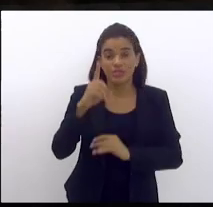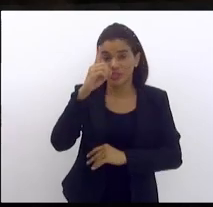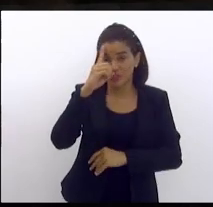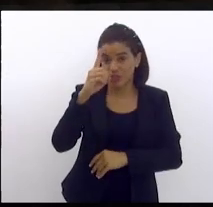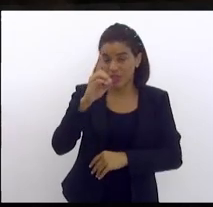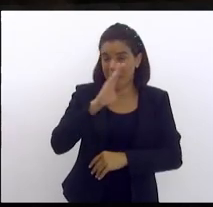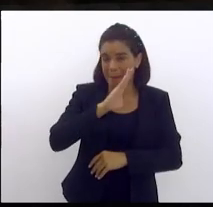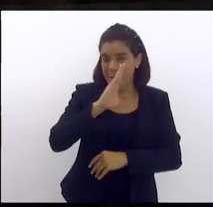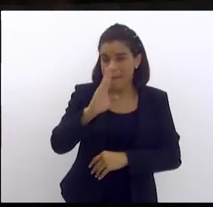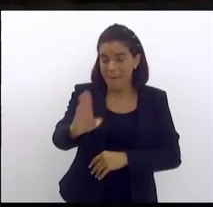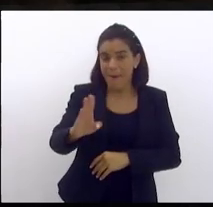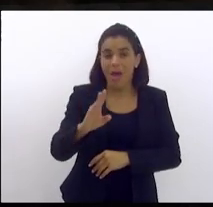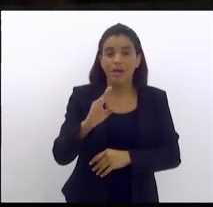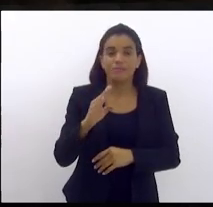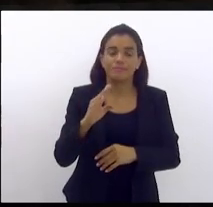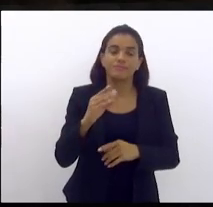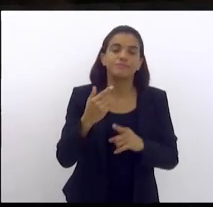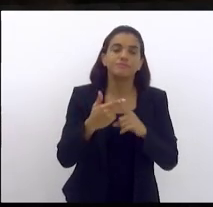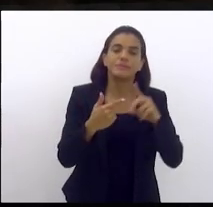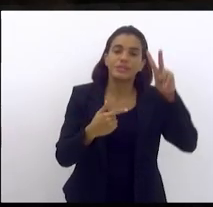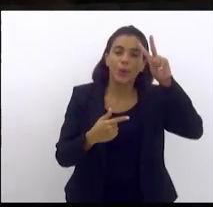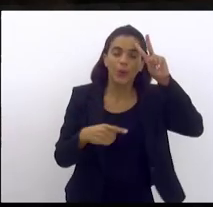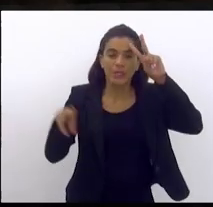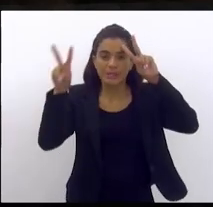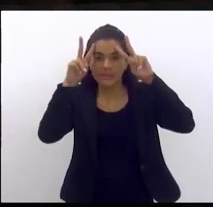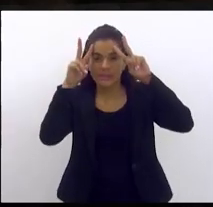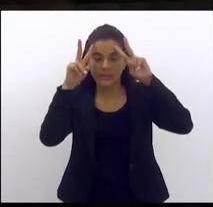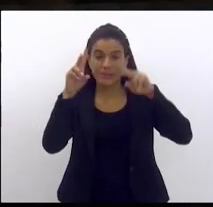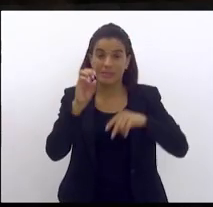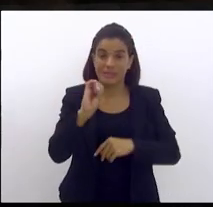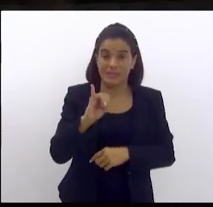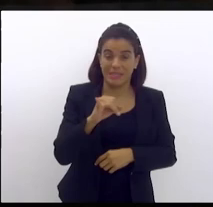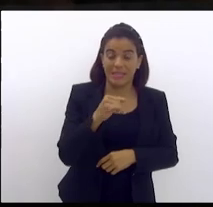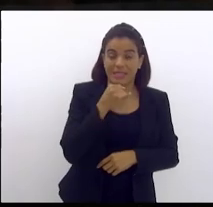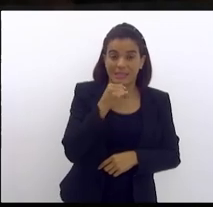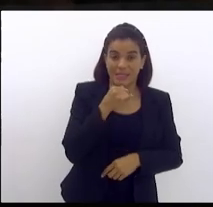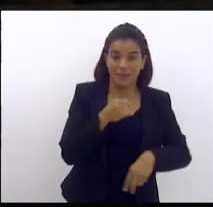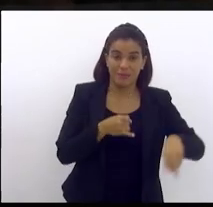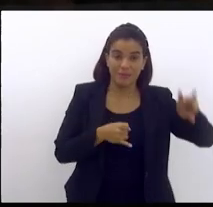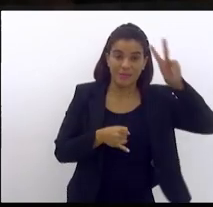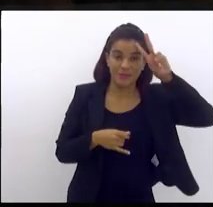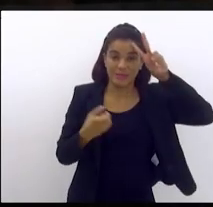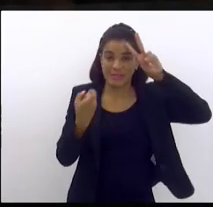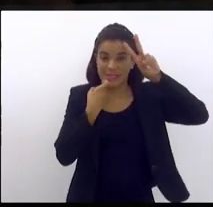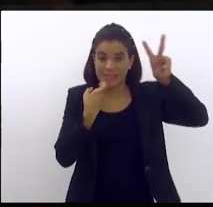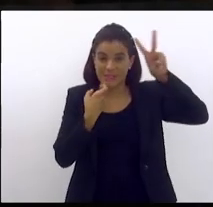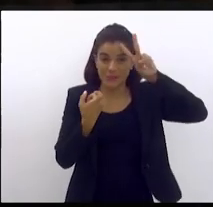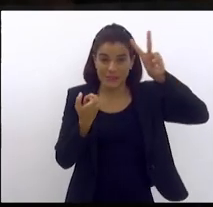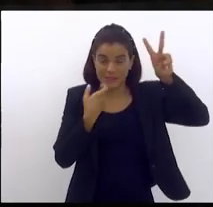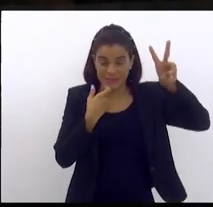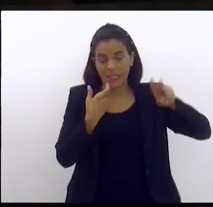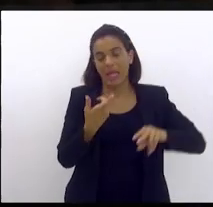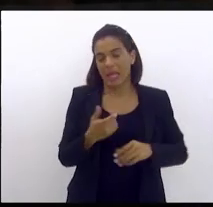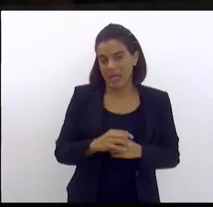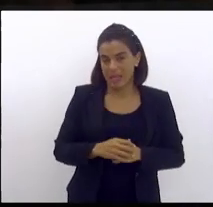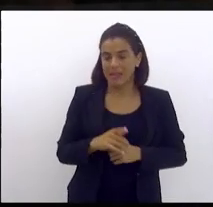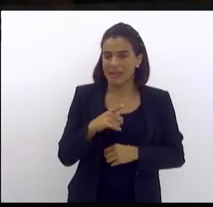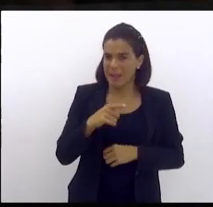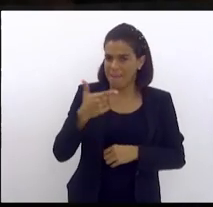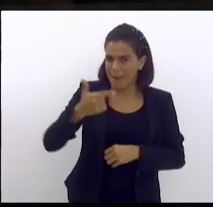dias úteis ainda vai diminuir mais ainda então estamos atento temos outros